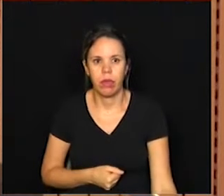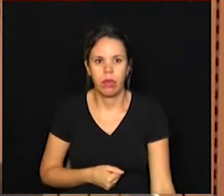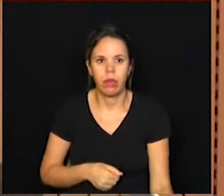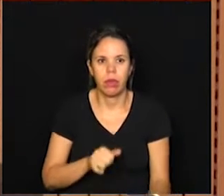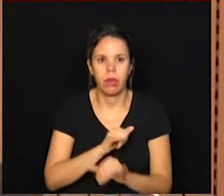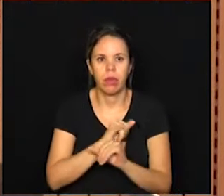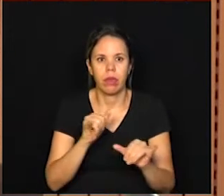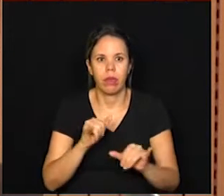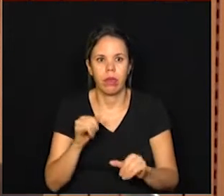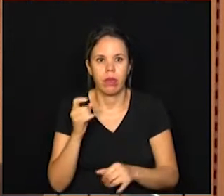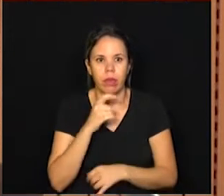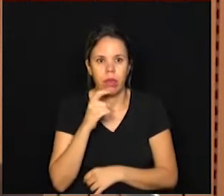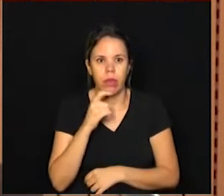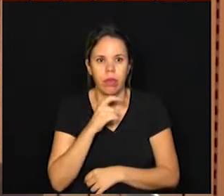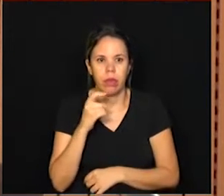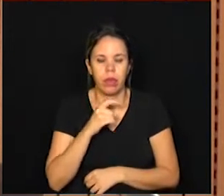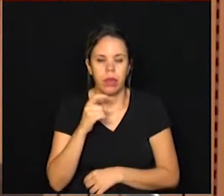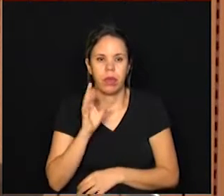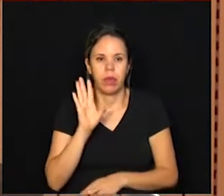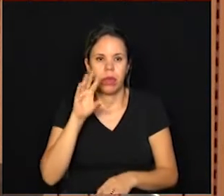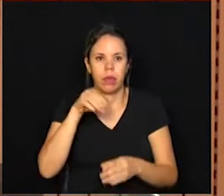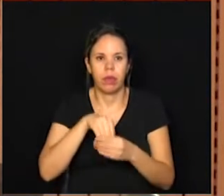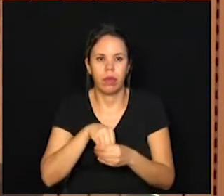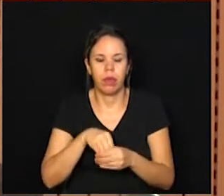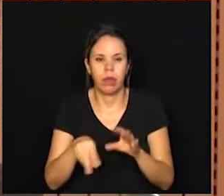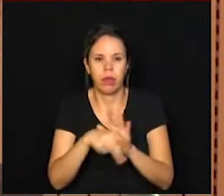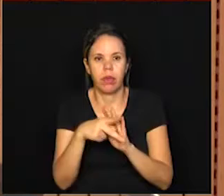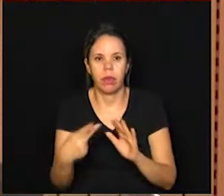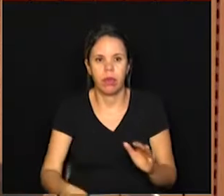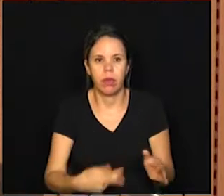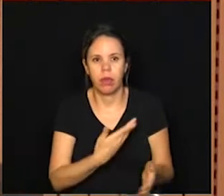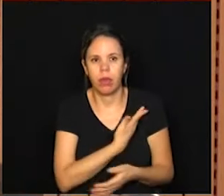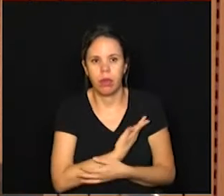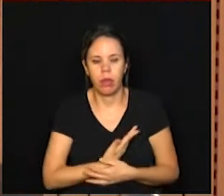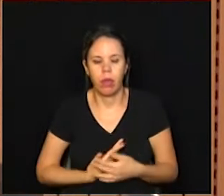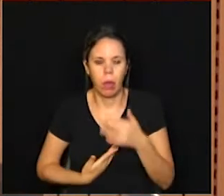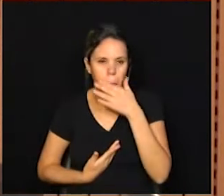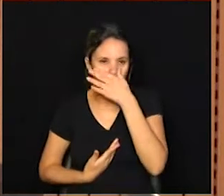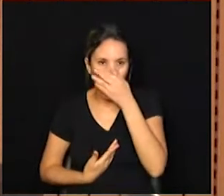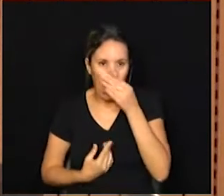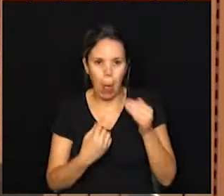propagação do boato estava lá dentro do próprio governo. Em